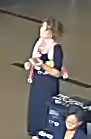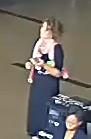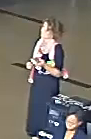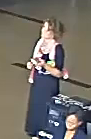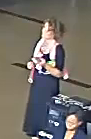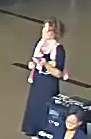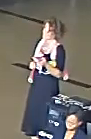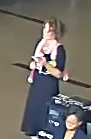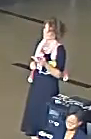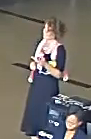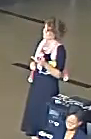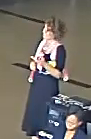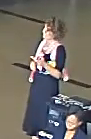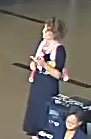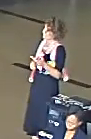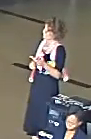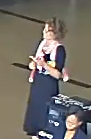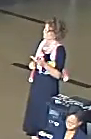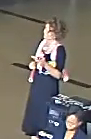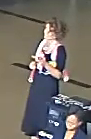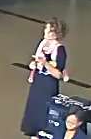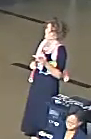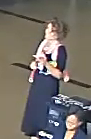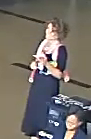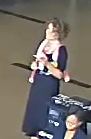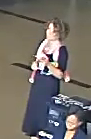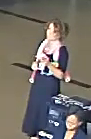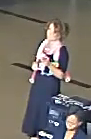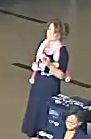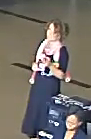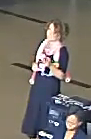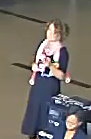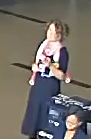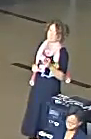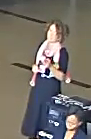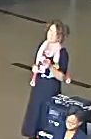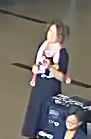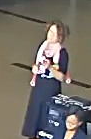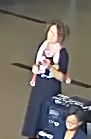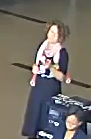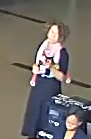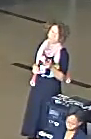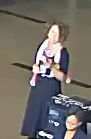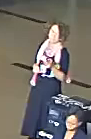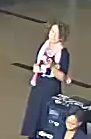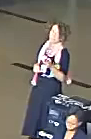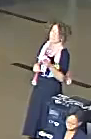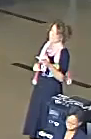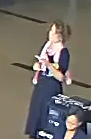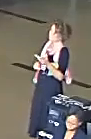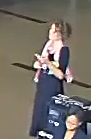aqui com a gente agradeço vocês plenamente por estar aqui apoiando o nosso movimento Denise só dizendo que nós vamos aqui só